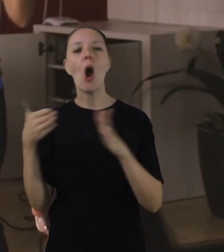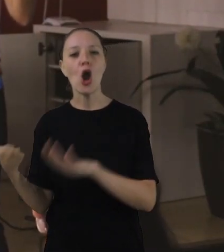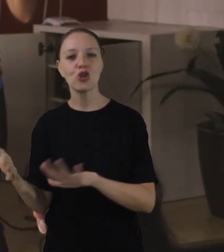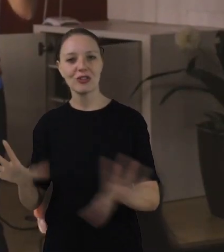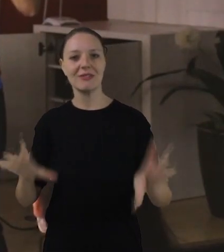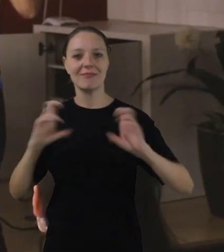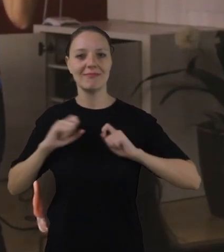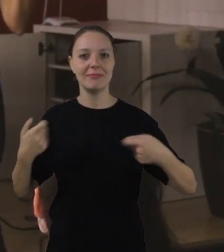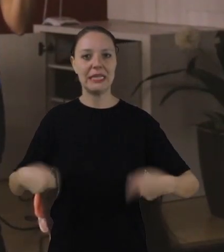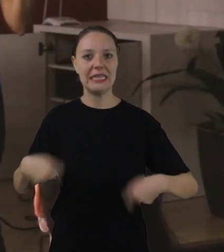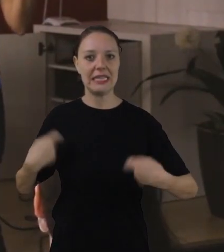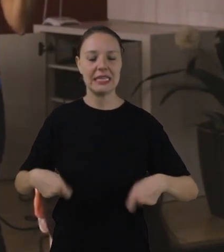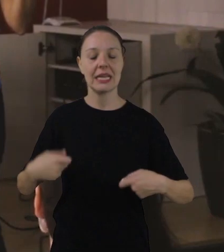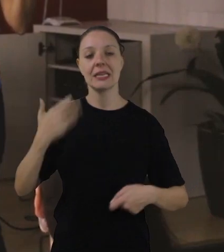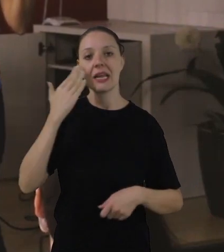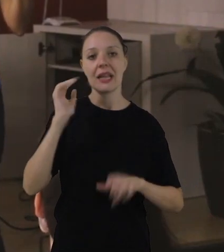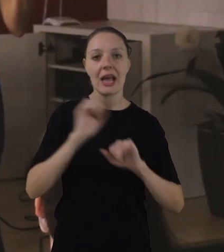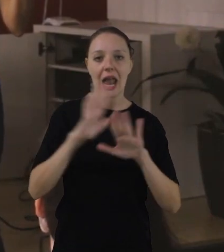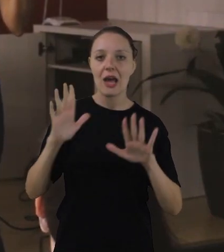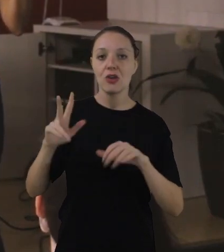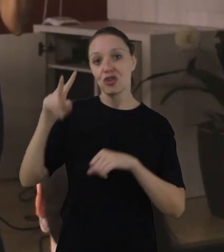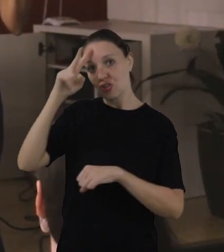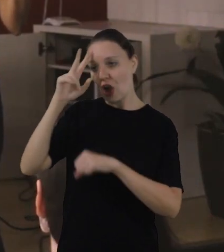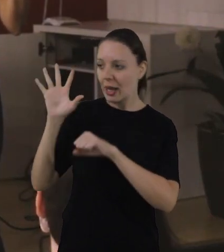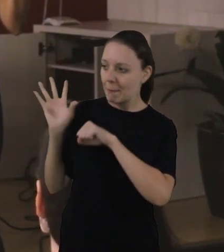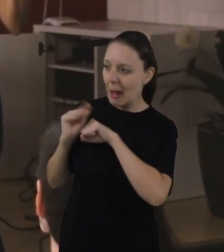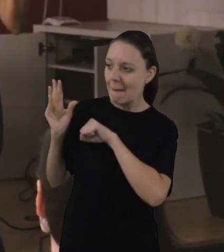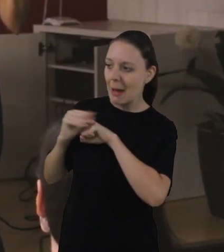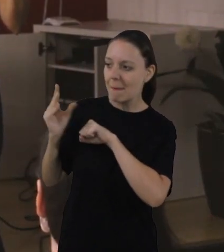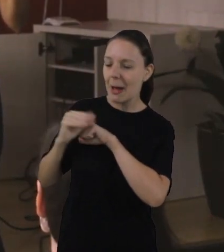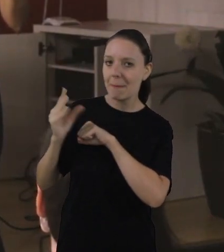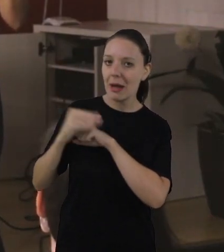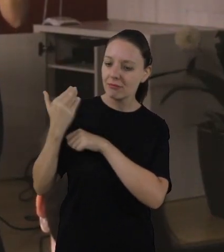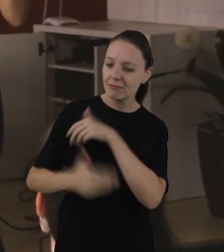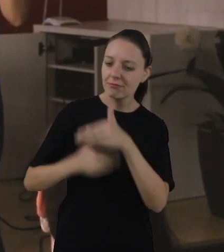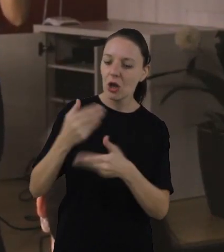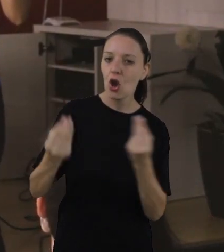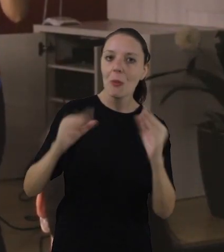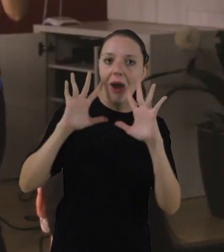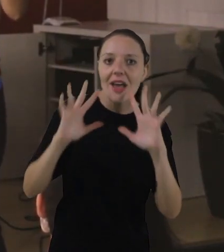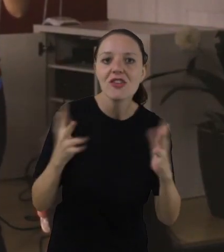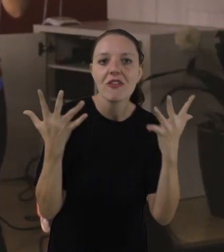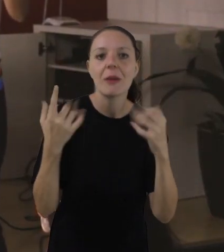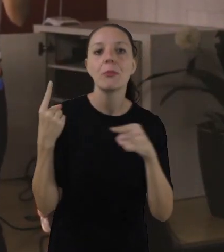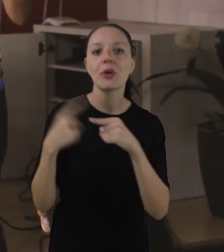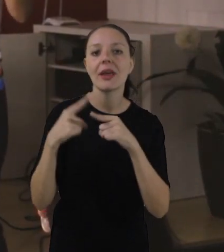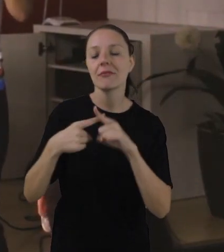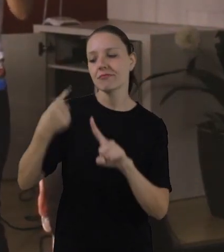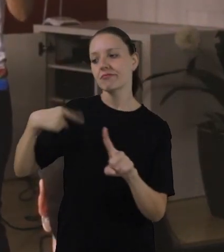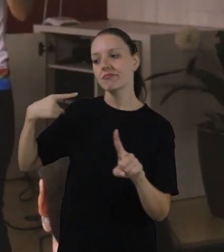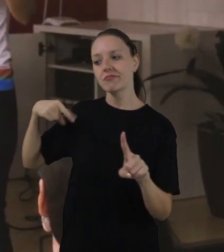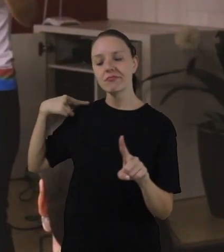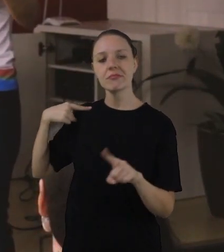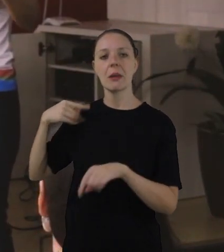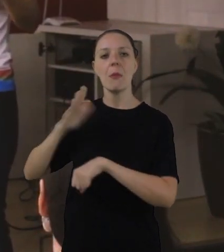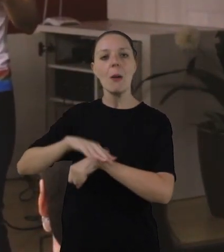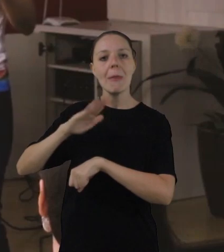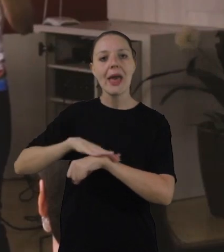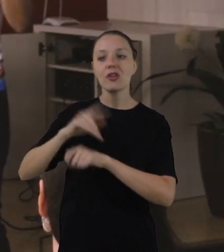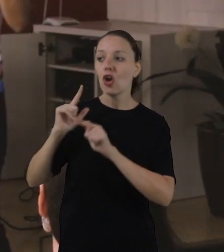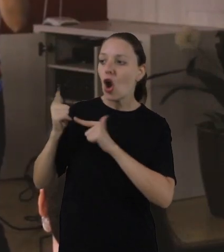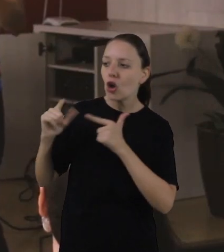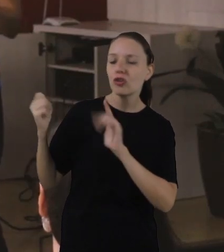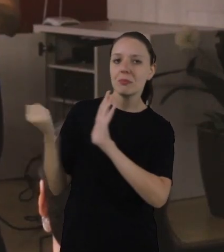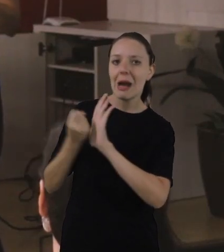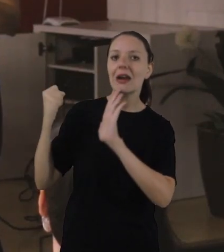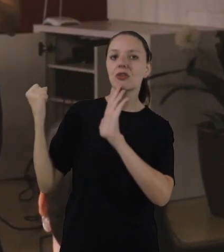pensar, entender o que a história tem para nos contar sobre isso. Porque em diversos outros momentos da